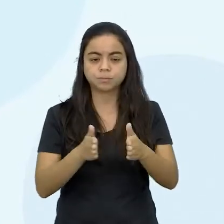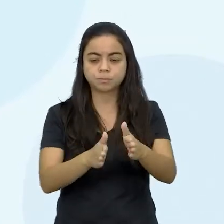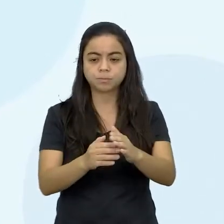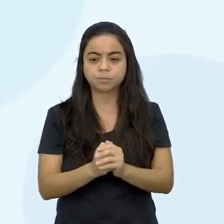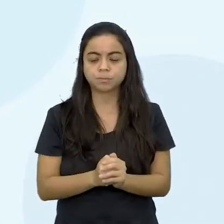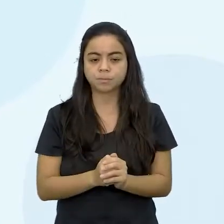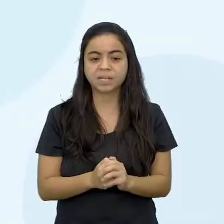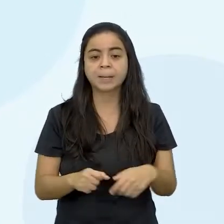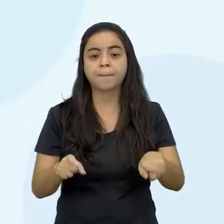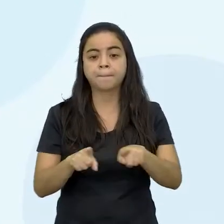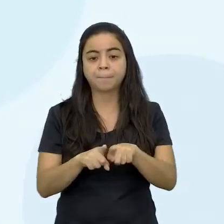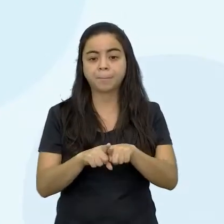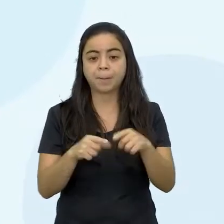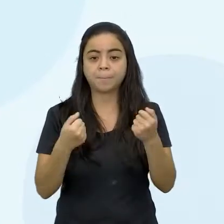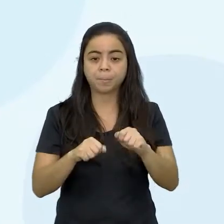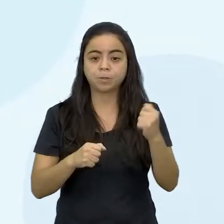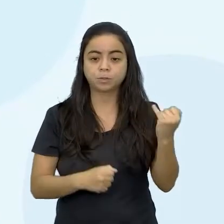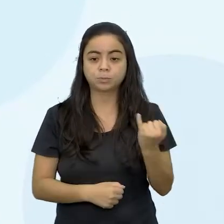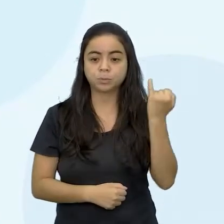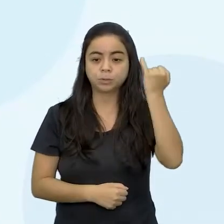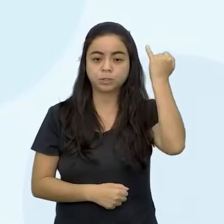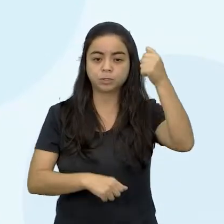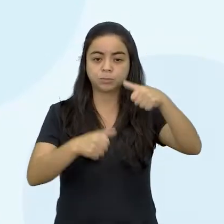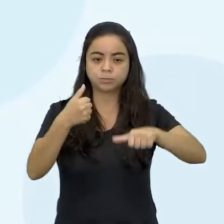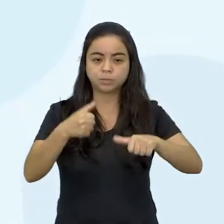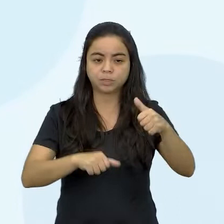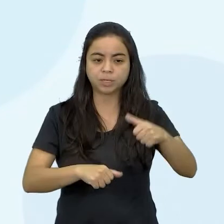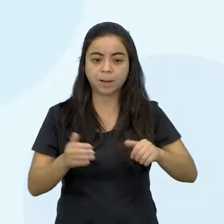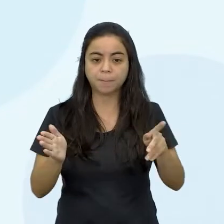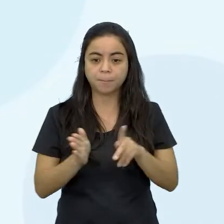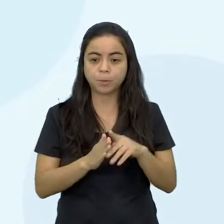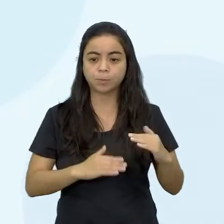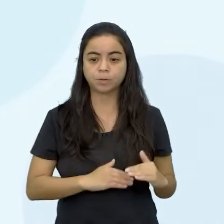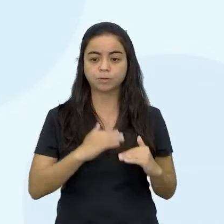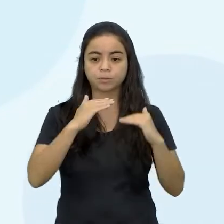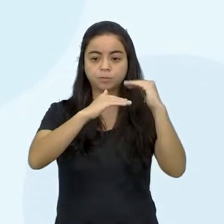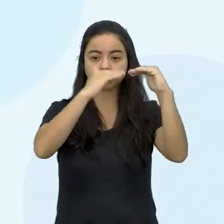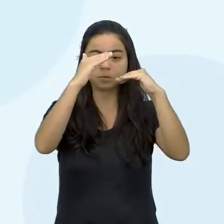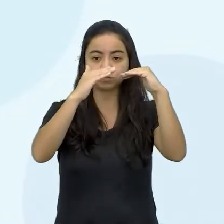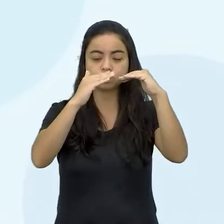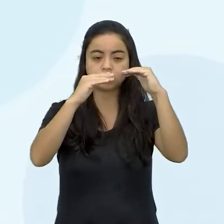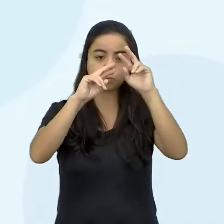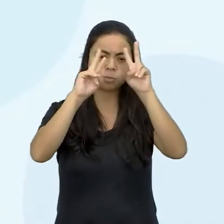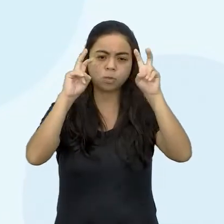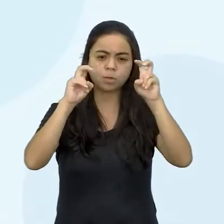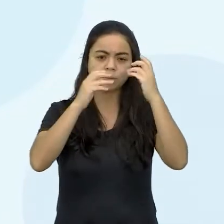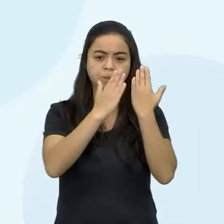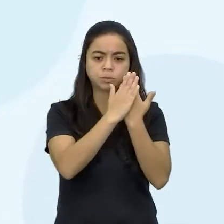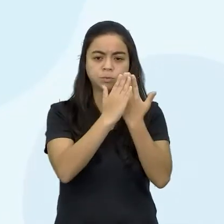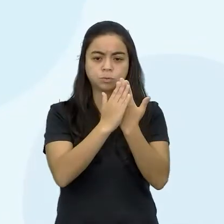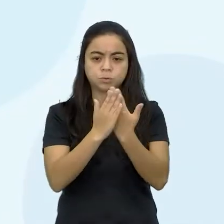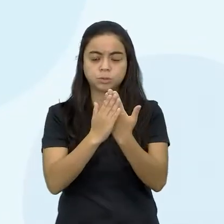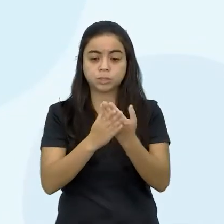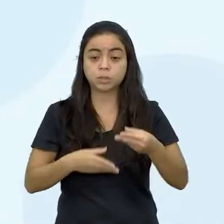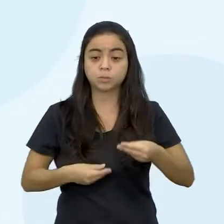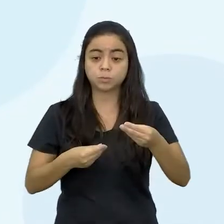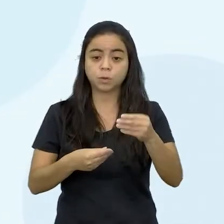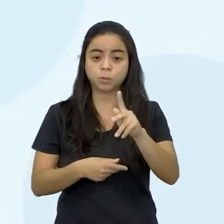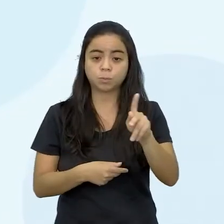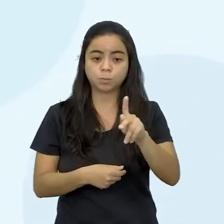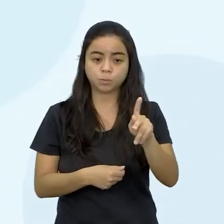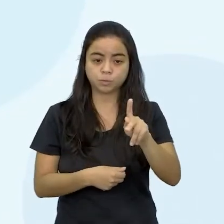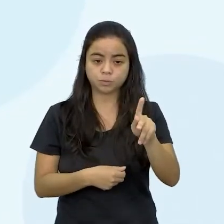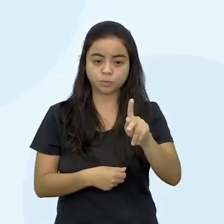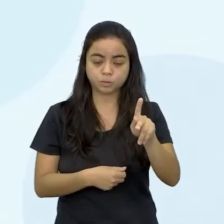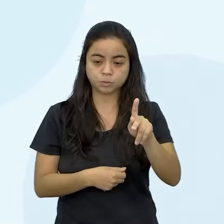percurso dele também pode ser importante para avaliar a sua evolução aí dentro do tema de estudo e servir ao professor